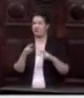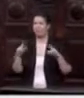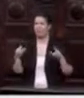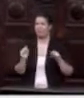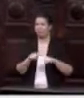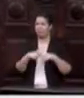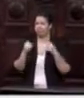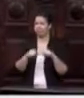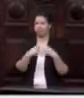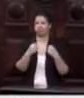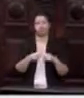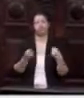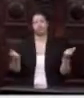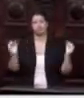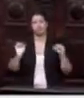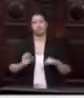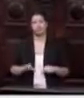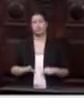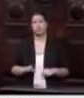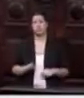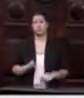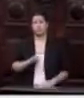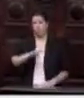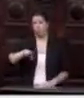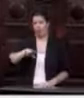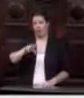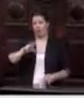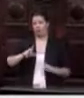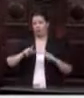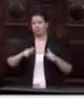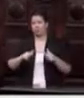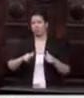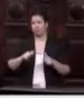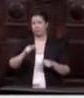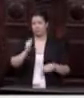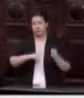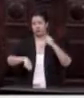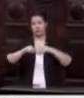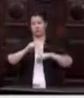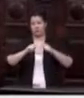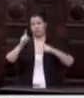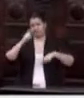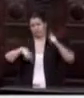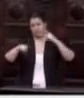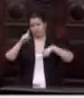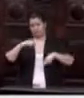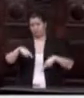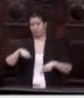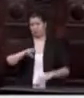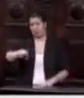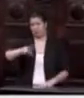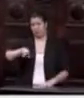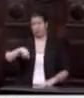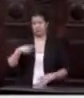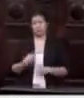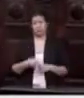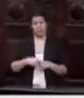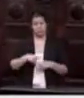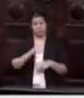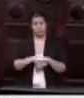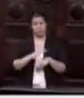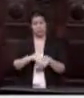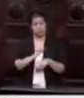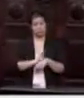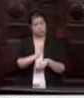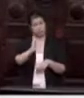é por nenhuma atitude de quem a dirija, de quem tenha ocupado a reitoria. É porque o Estado do